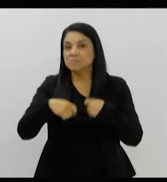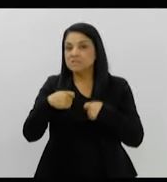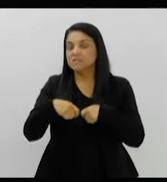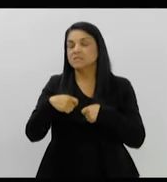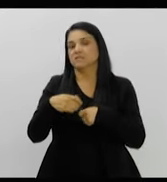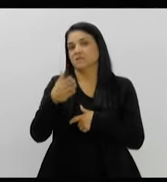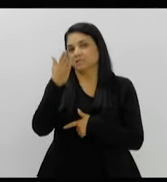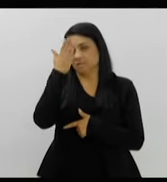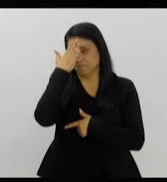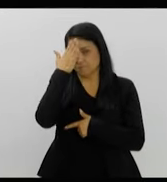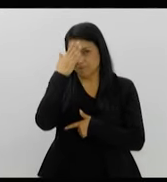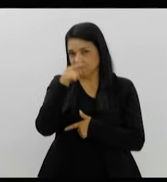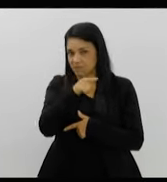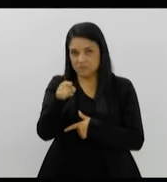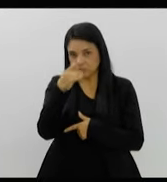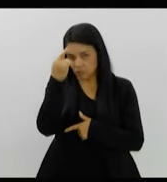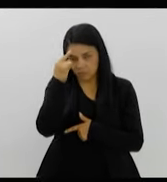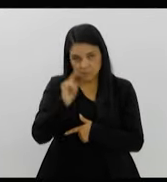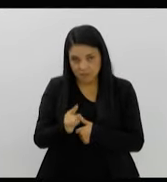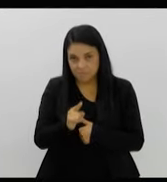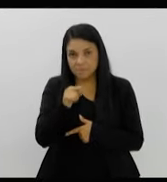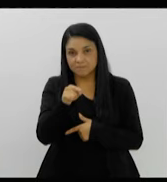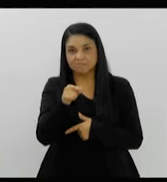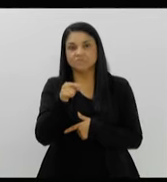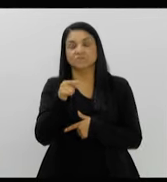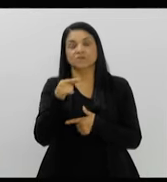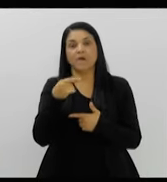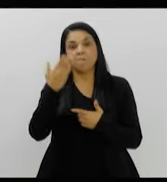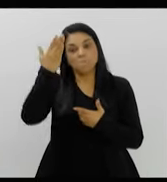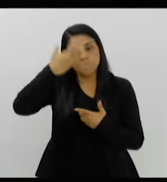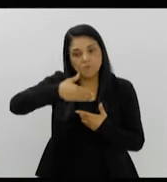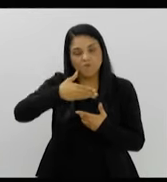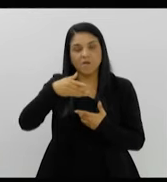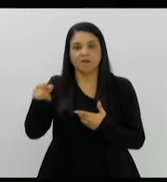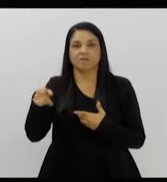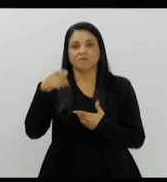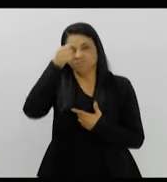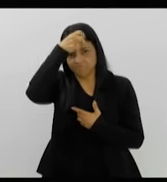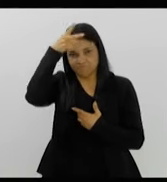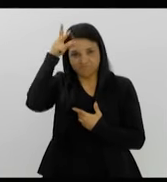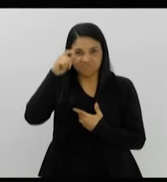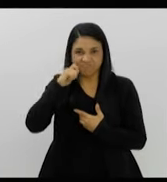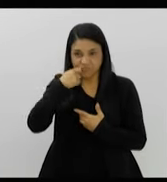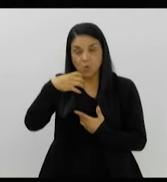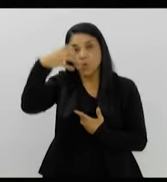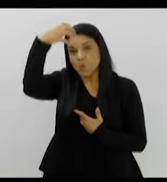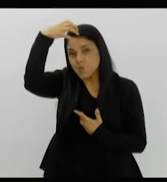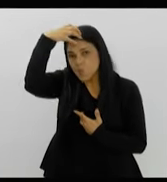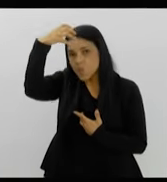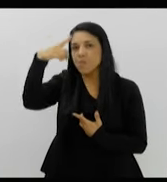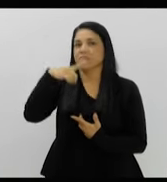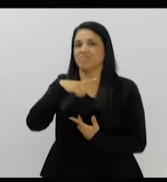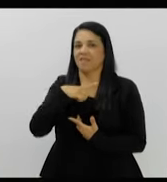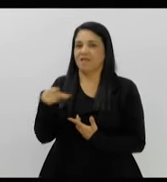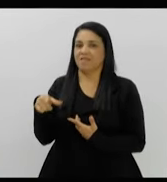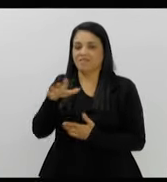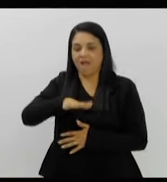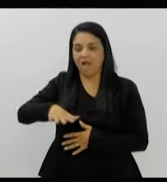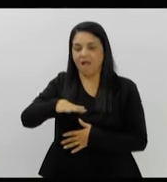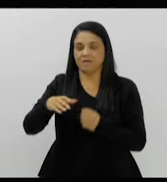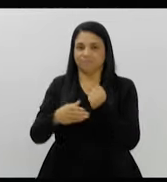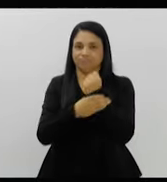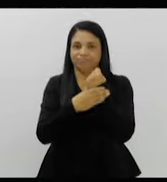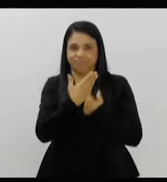não sabe e aí você vai comprovar por A mais B que Eduardo pais tem culpa no que está acontecendo na área de segurança